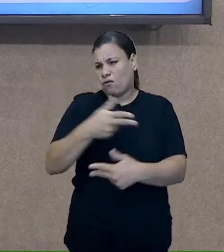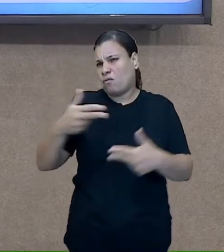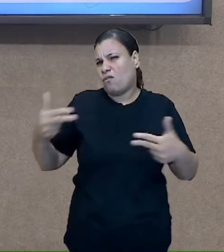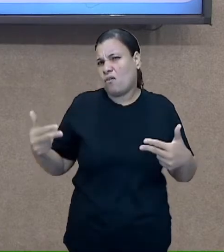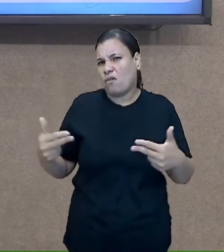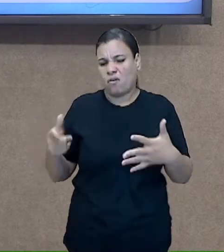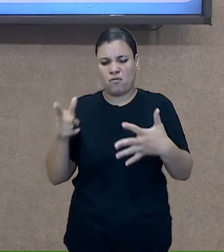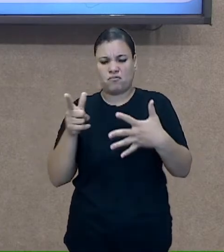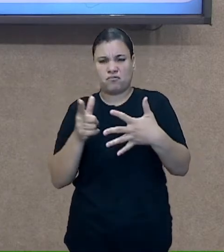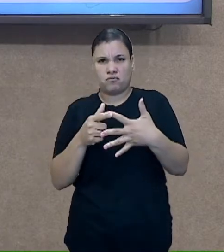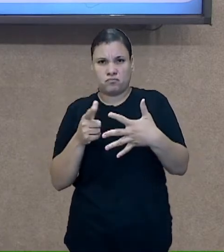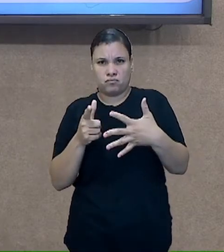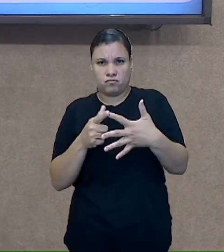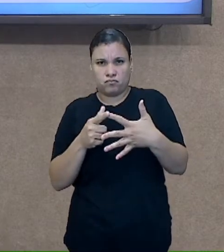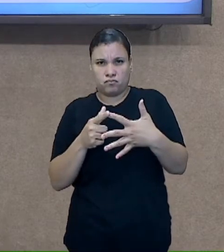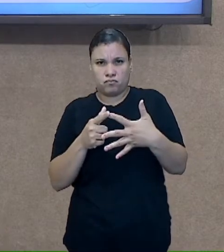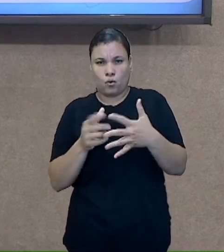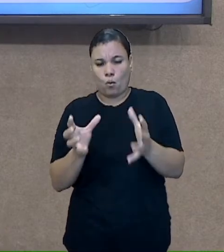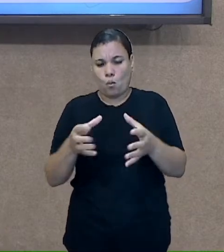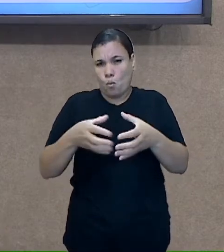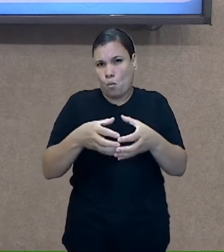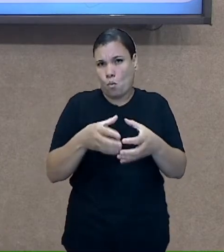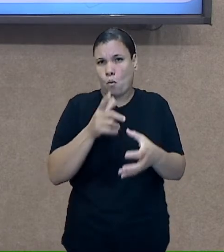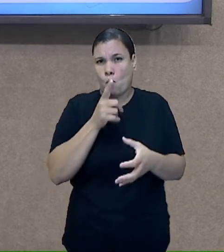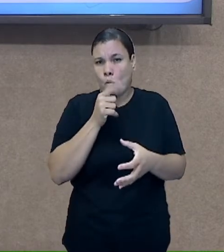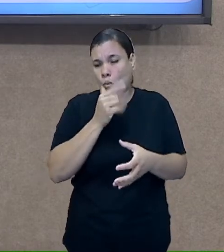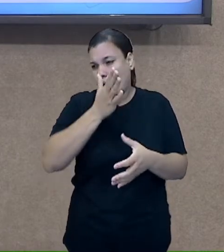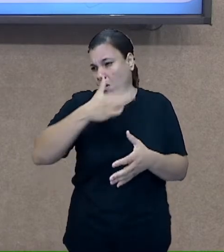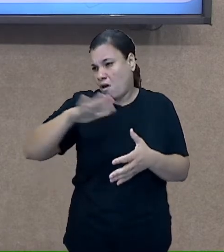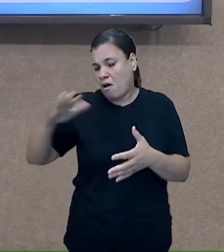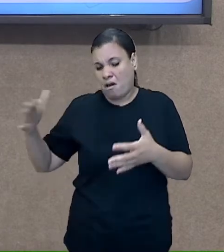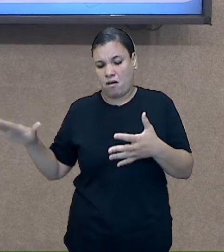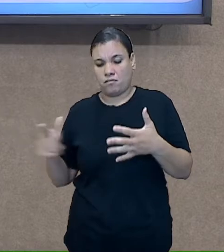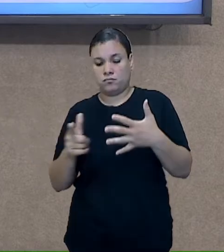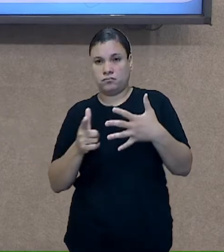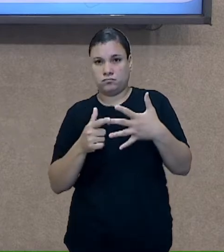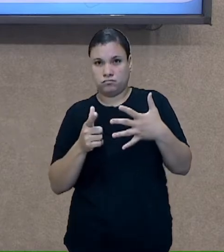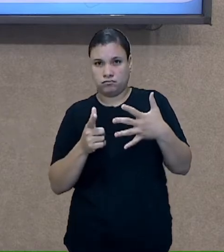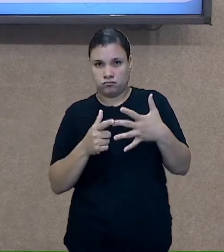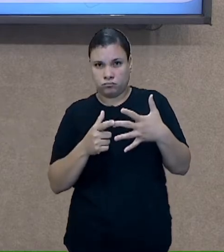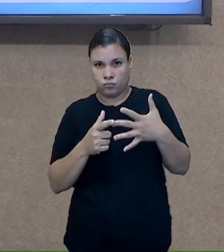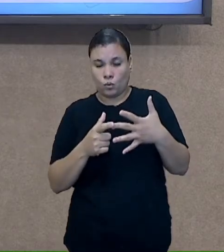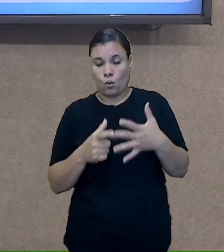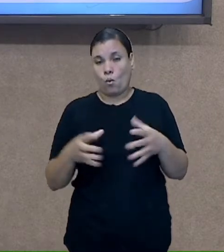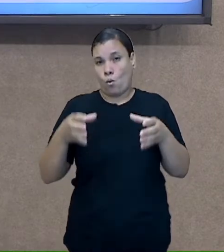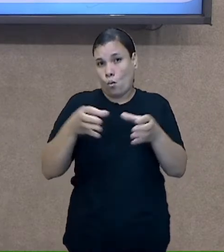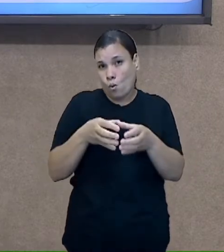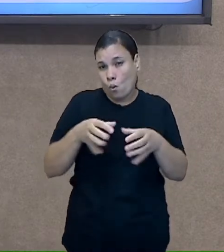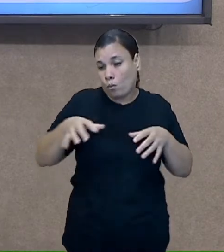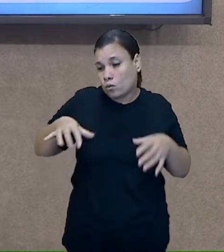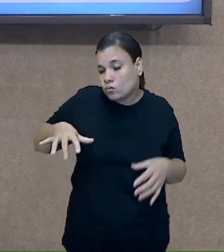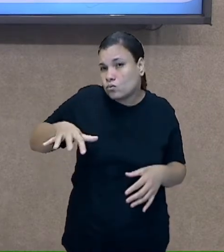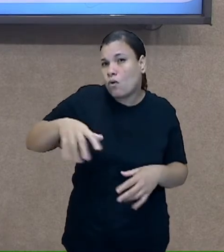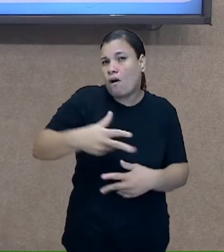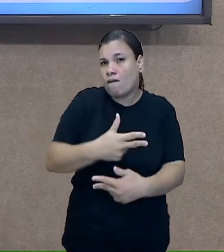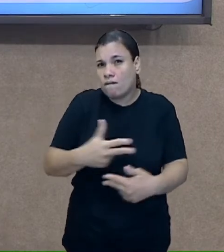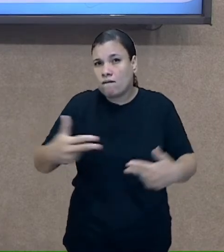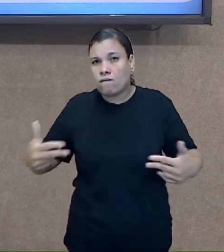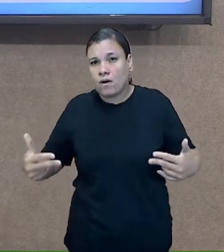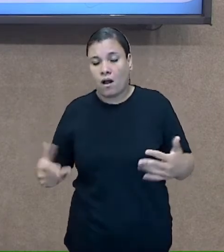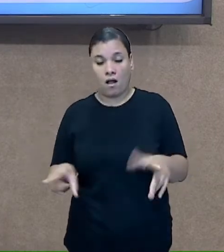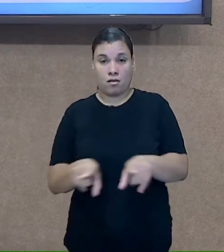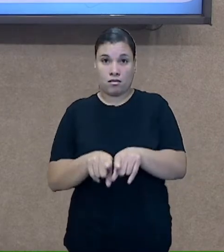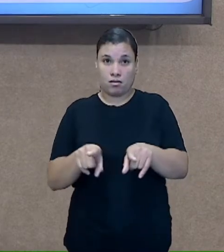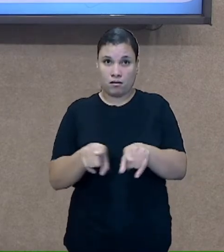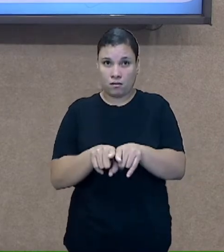os aracnídeos, os quilópodes e os diplópodes. Bom, nós